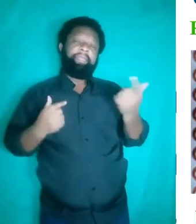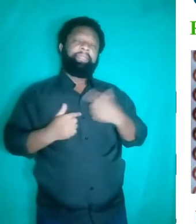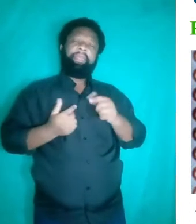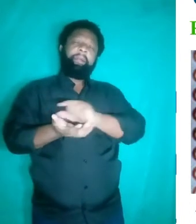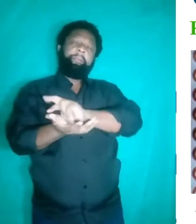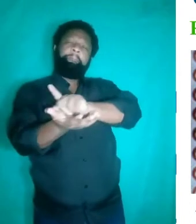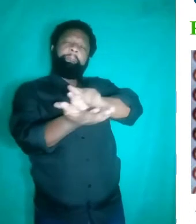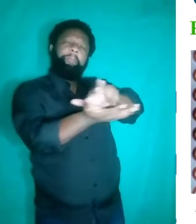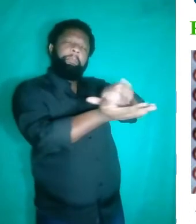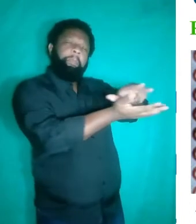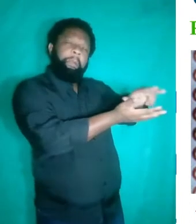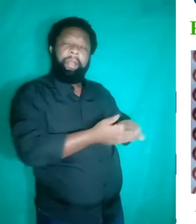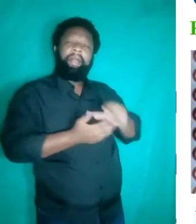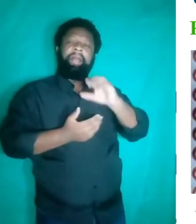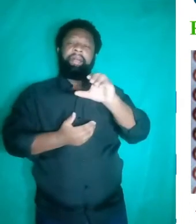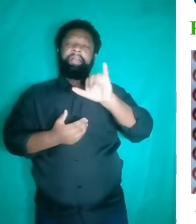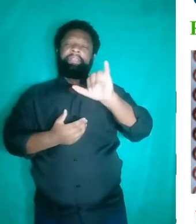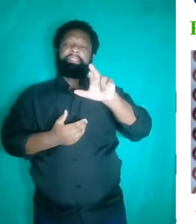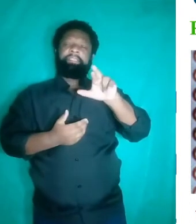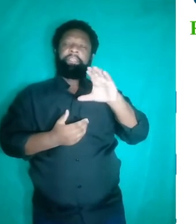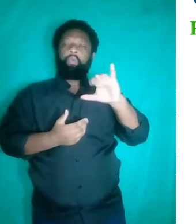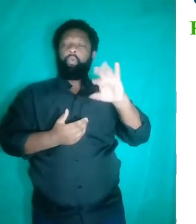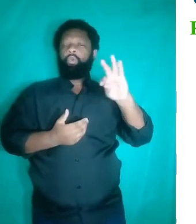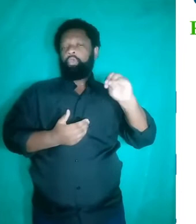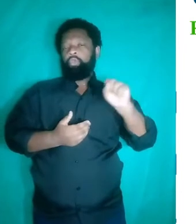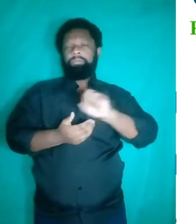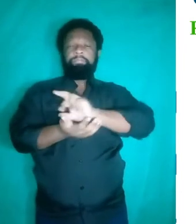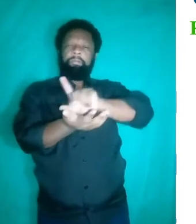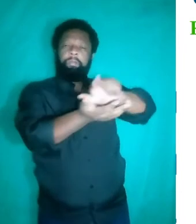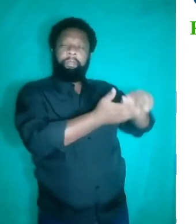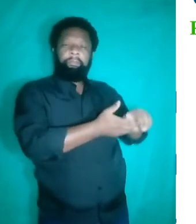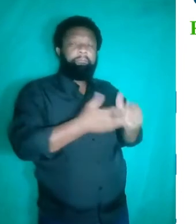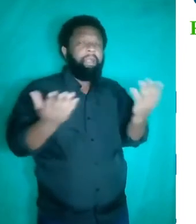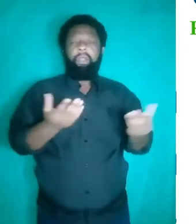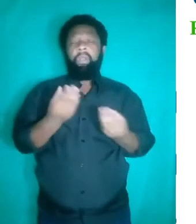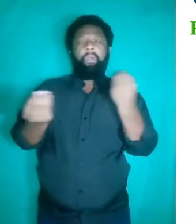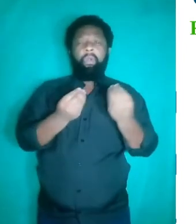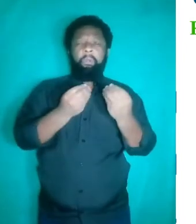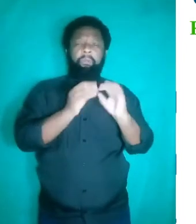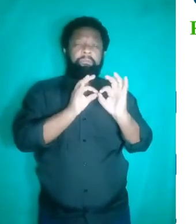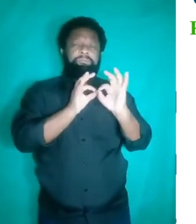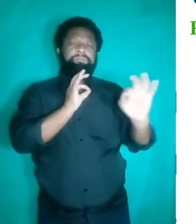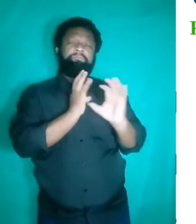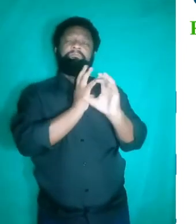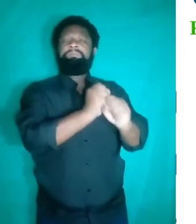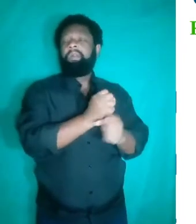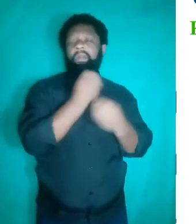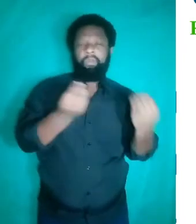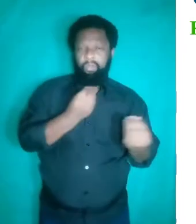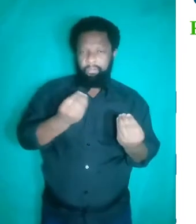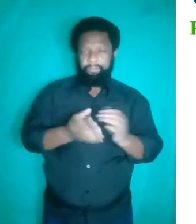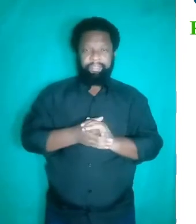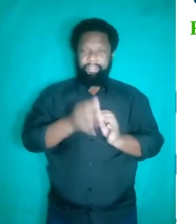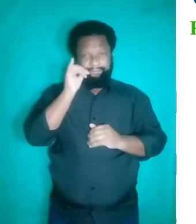vai ter vários aparelhos, vários circuitos, os resistores. E aí, como é que a gente mede ele? Como é que a gente descobre? A